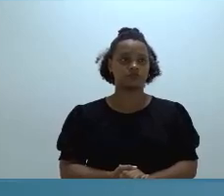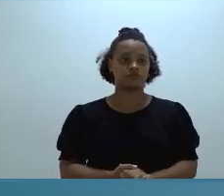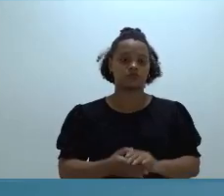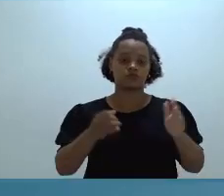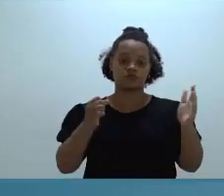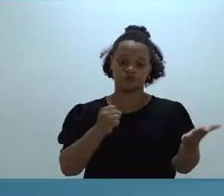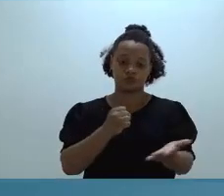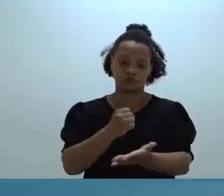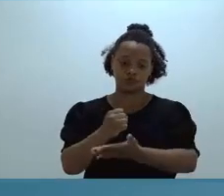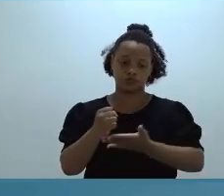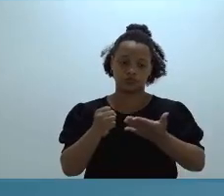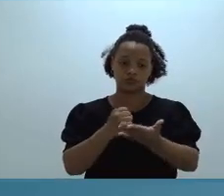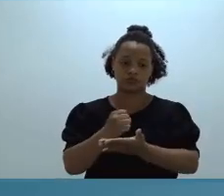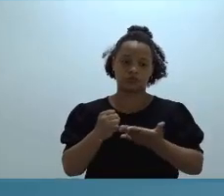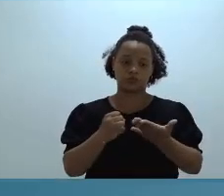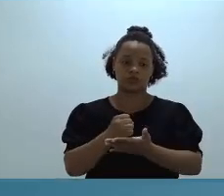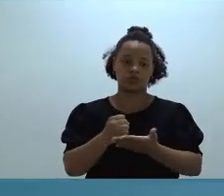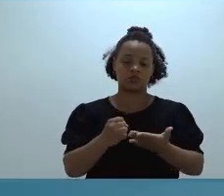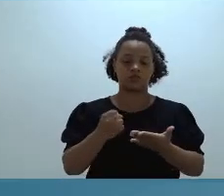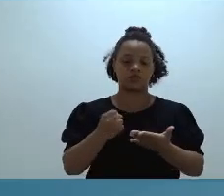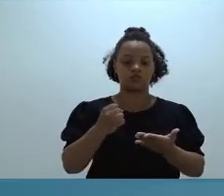que o acordo número